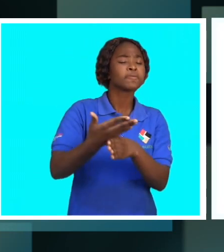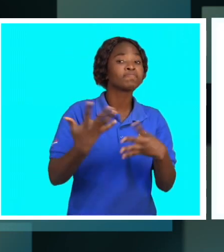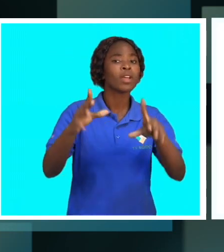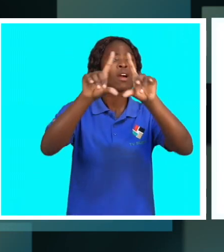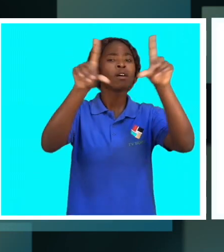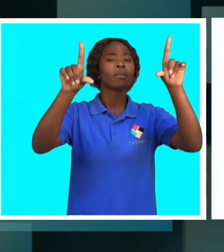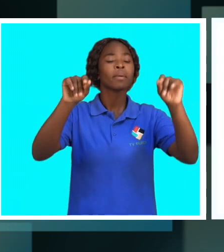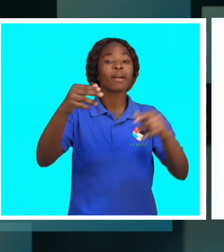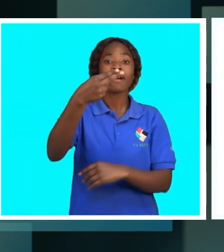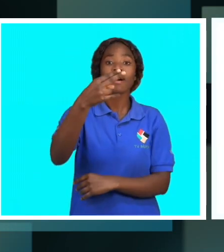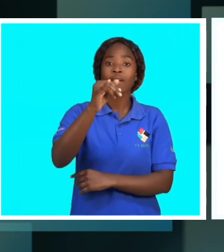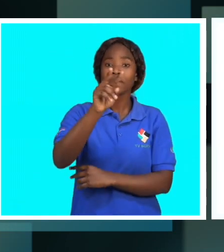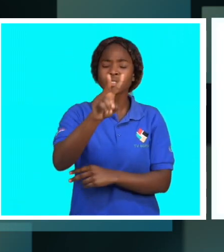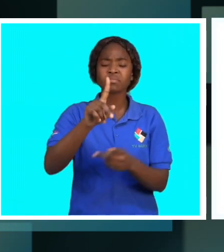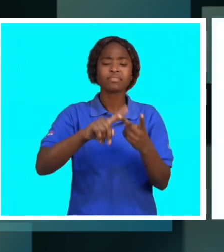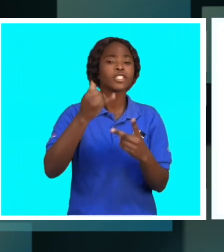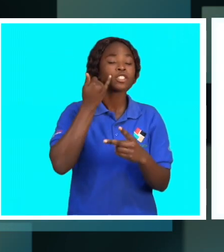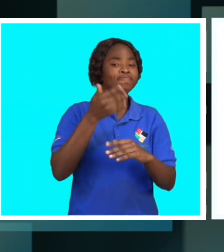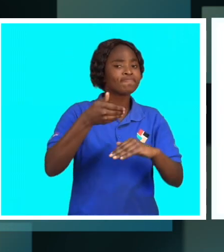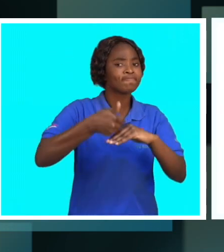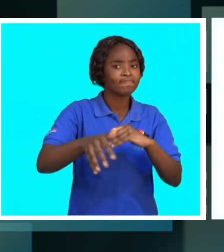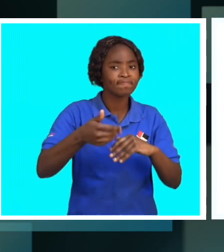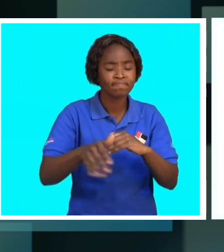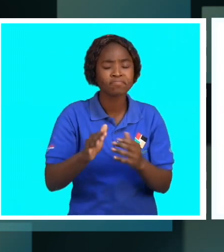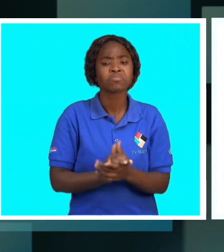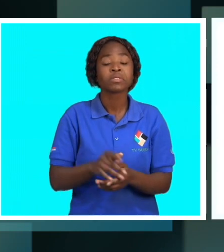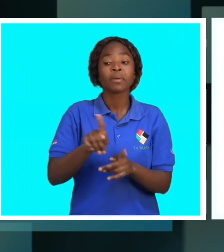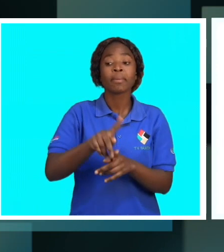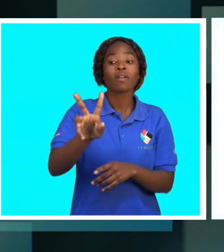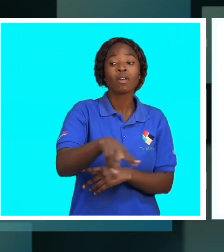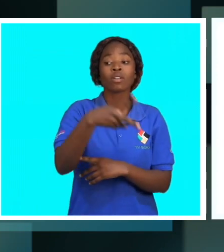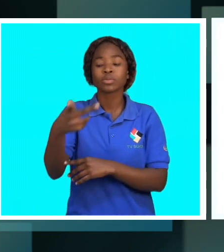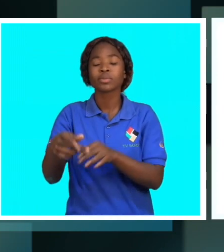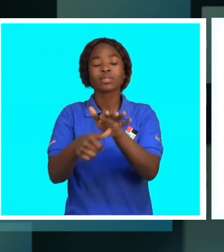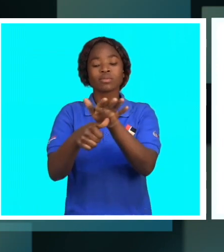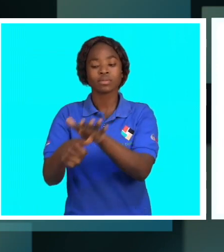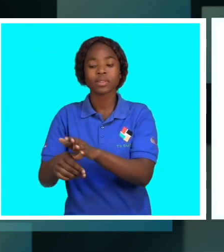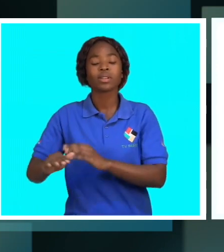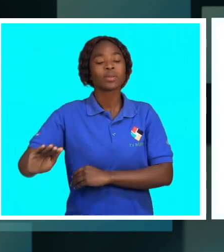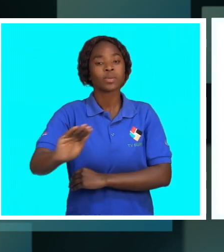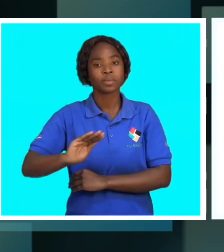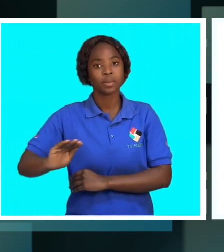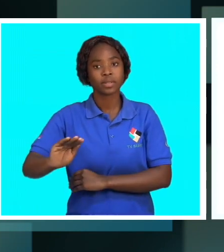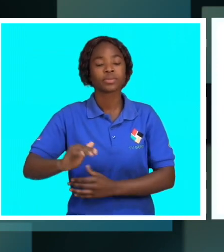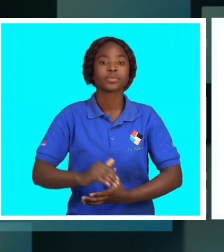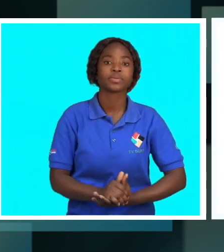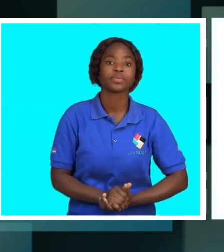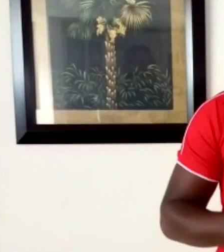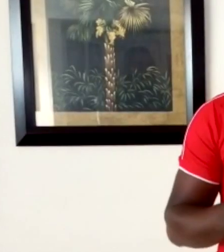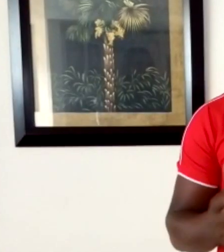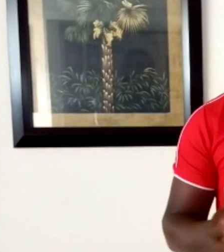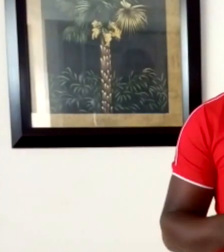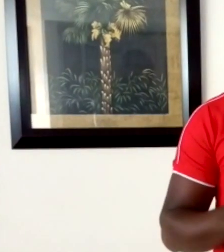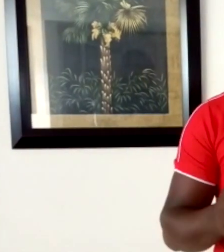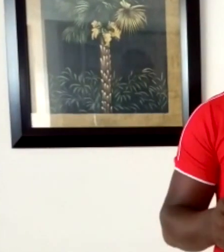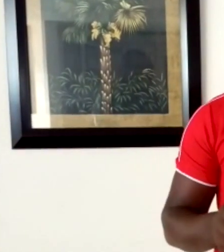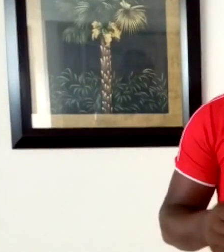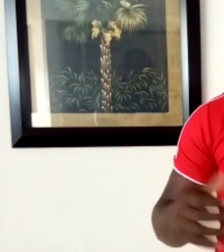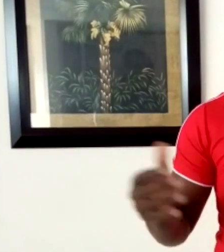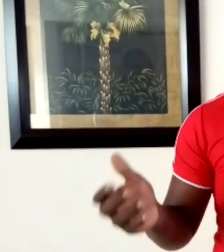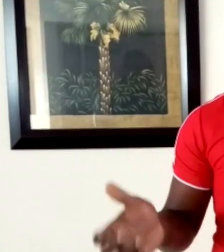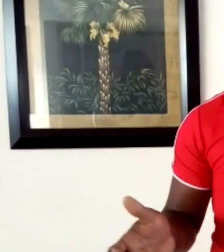para partilhar experiências sobre os assuntos como o HIV e a fístula, por temer discriminação